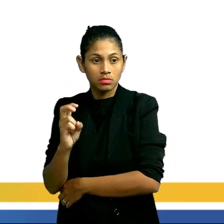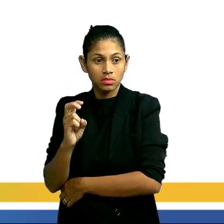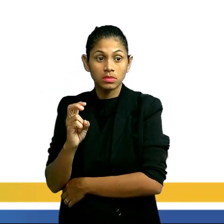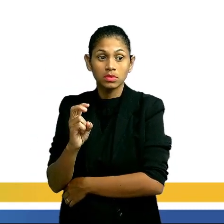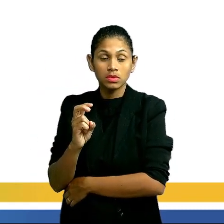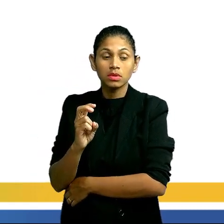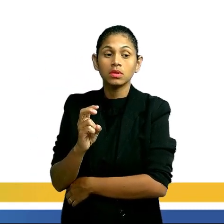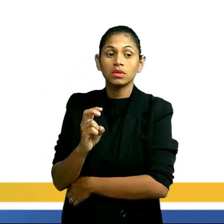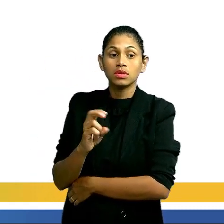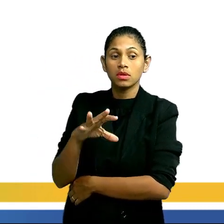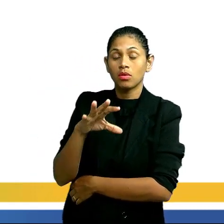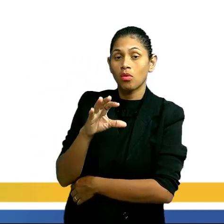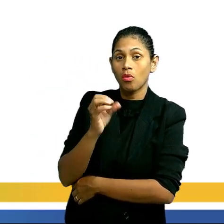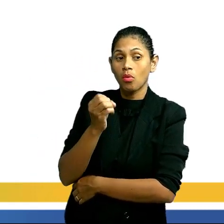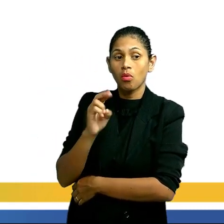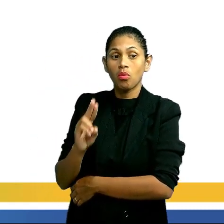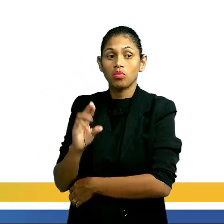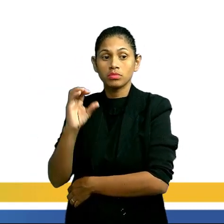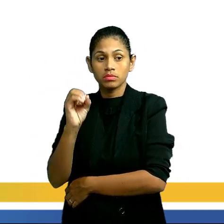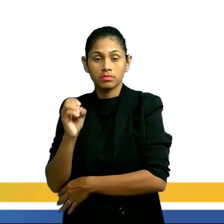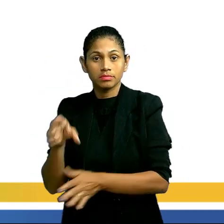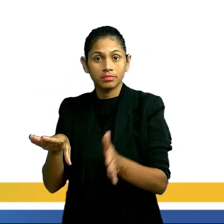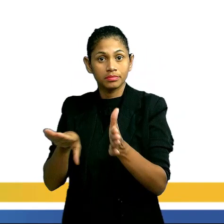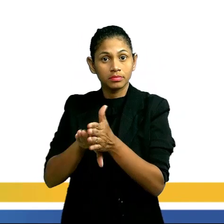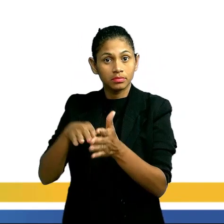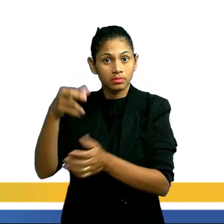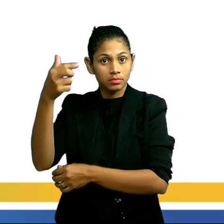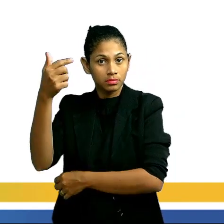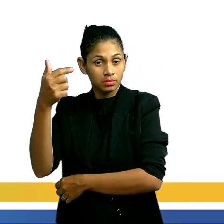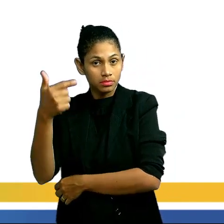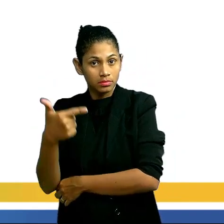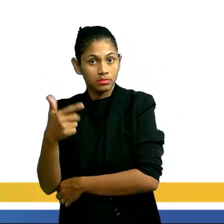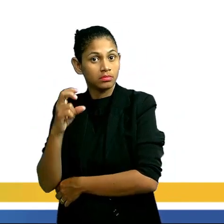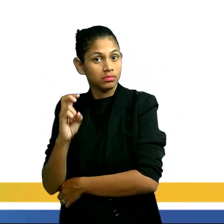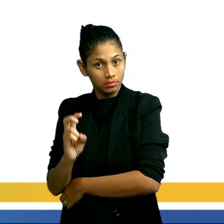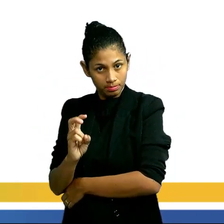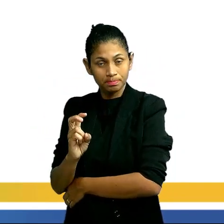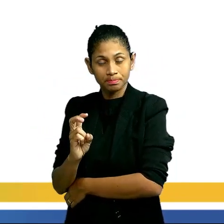0 até 25. Vamos resolver essa questão.